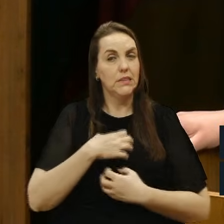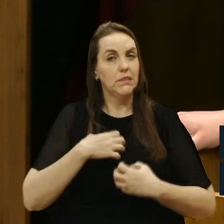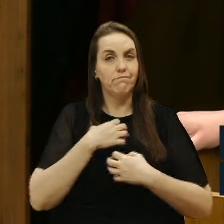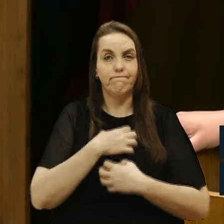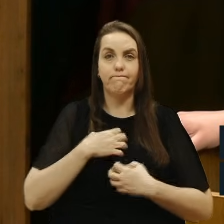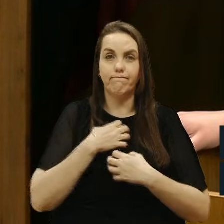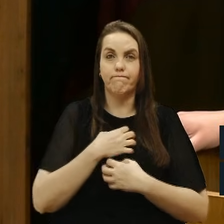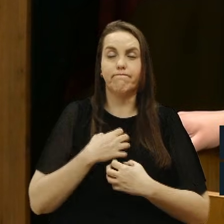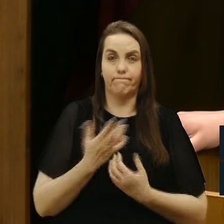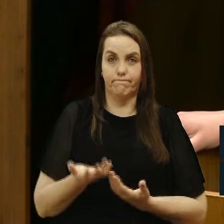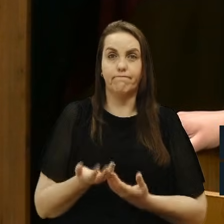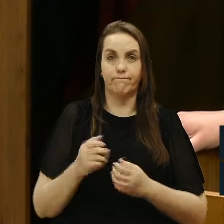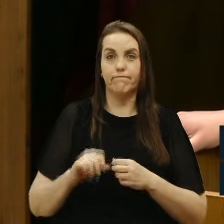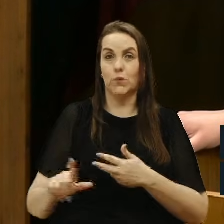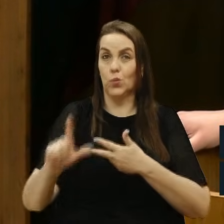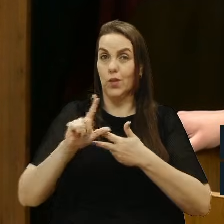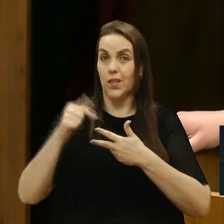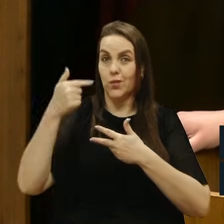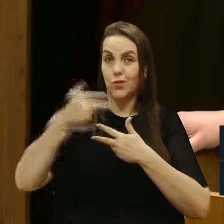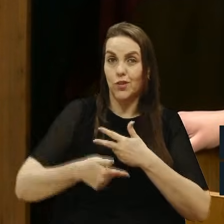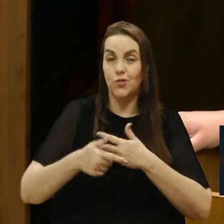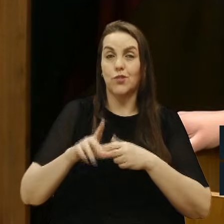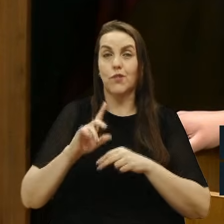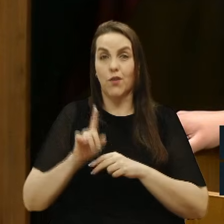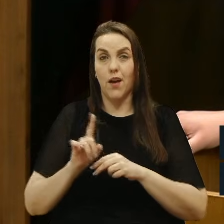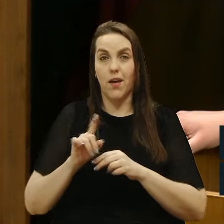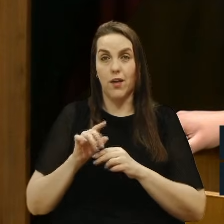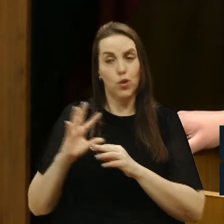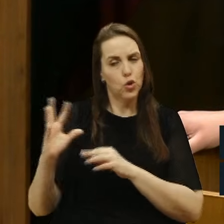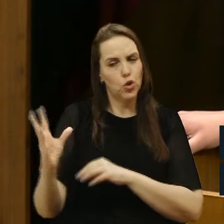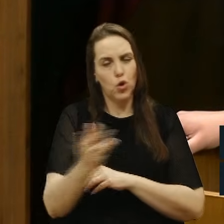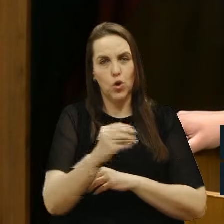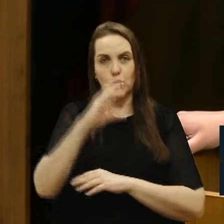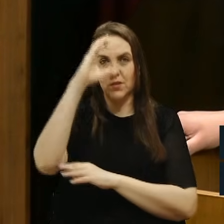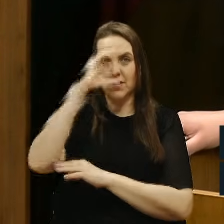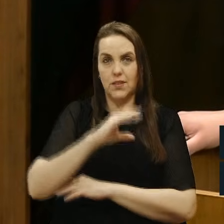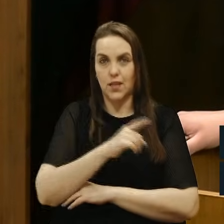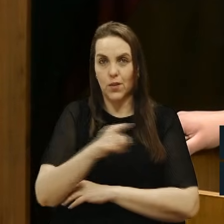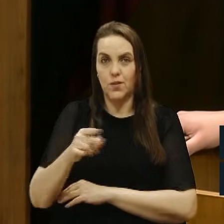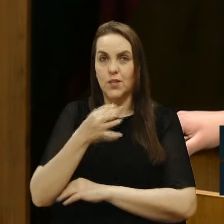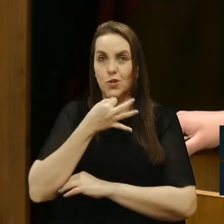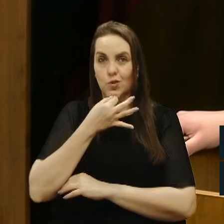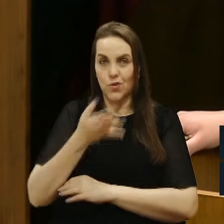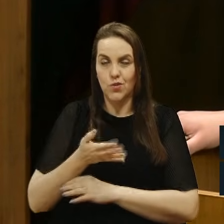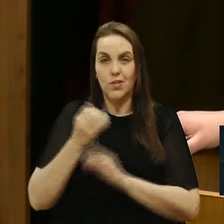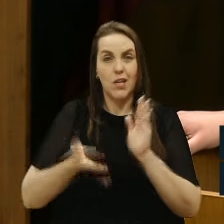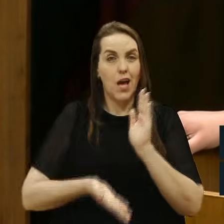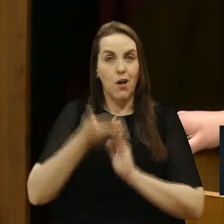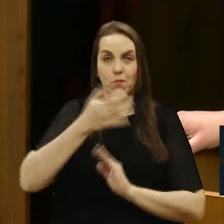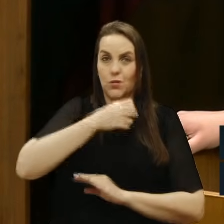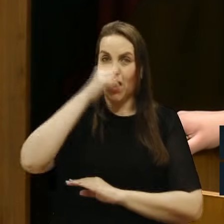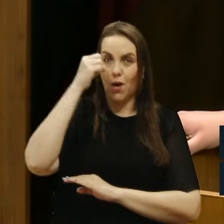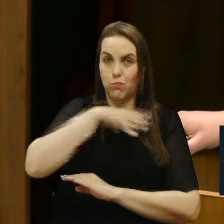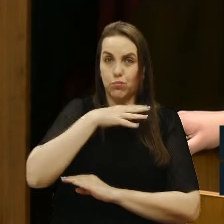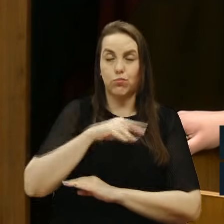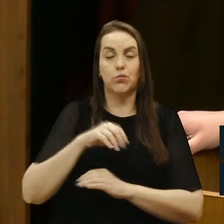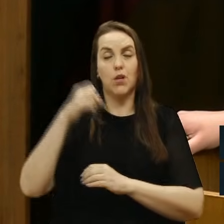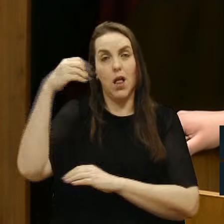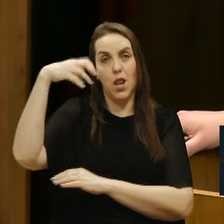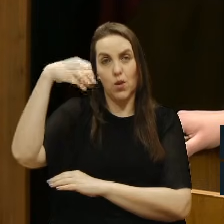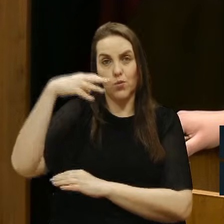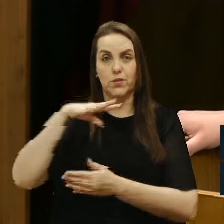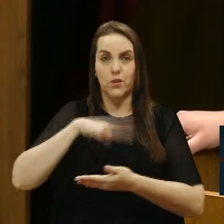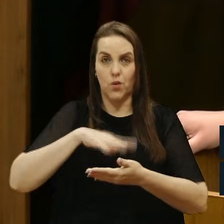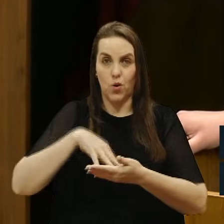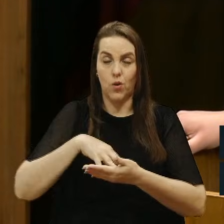indignação do Poder Legislativo junto aos munícipes de Caxias do Sul, com esse aumento abusivo das contas de luz.